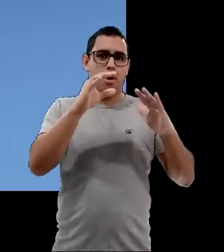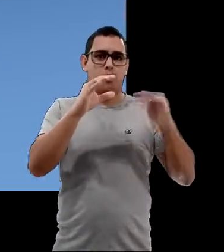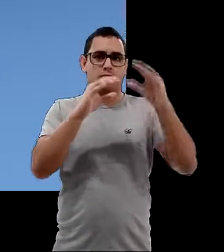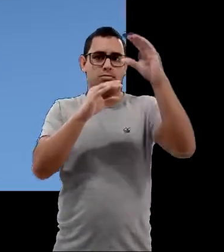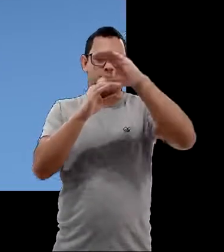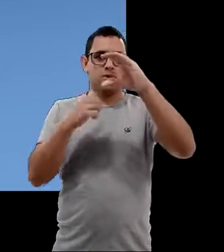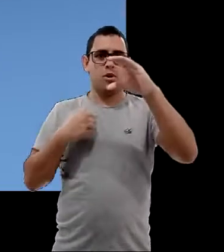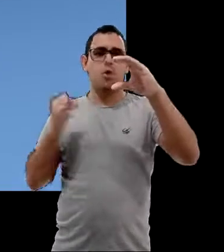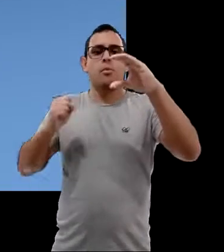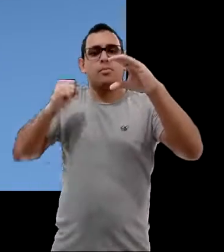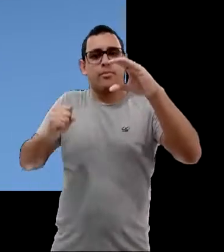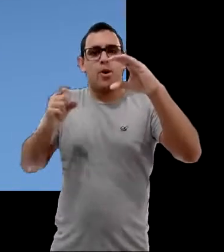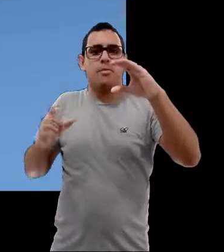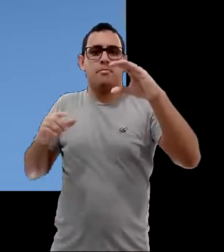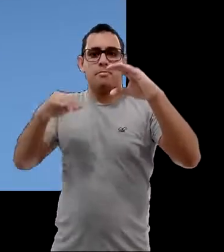haver